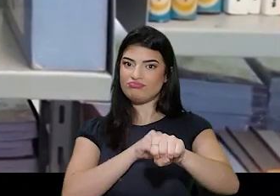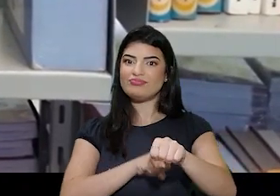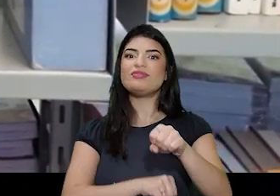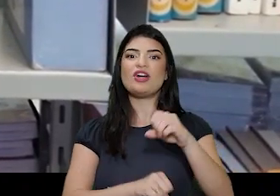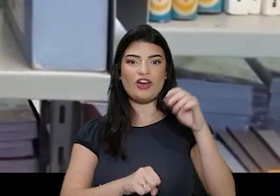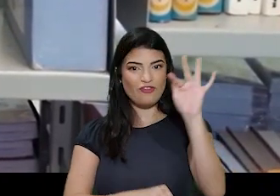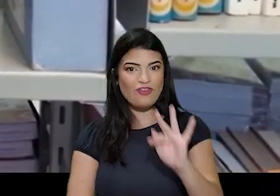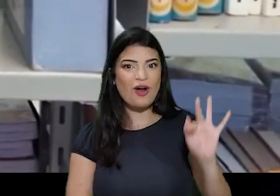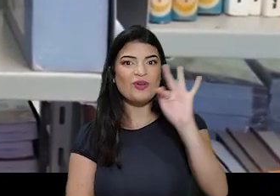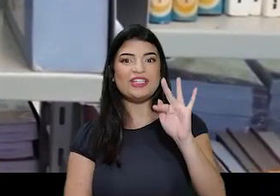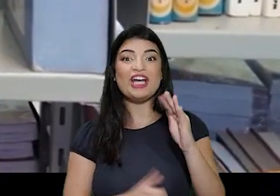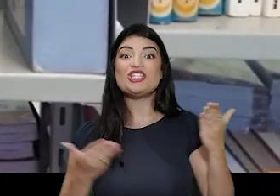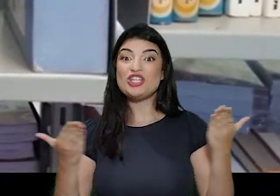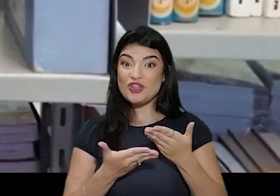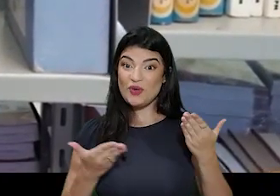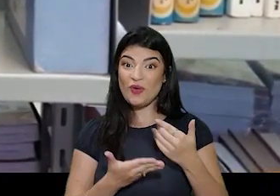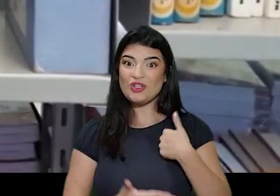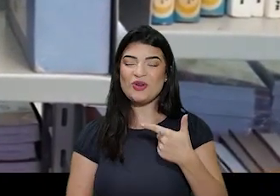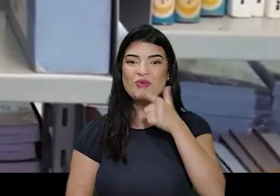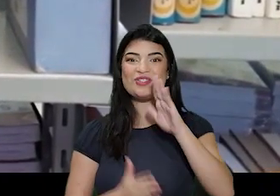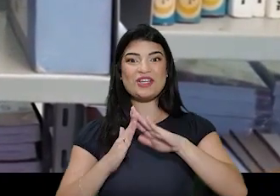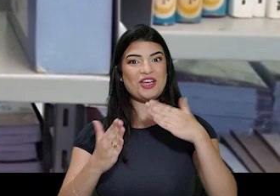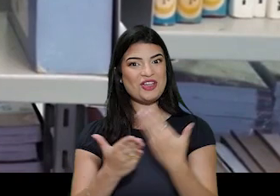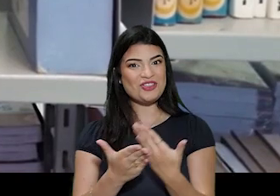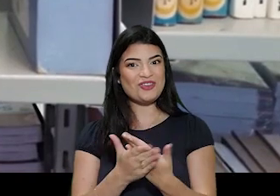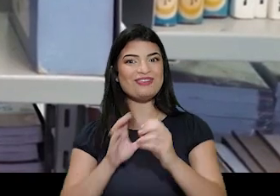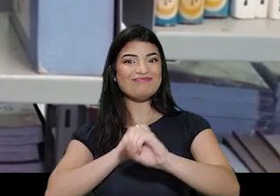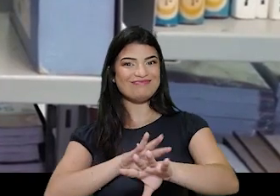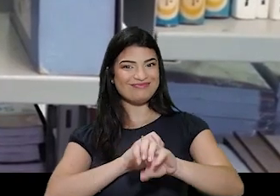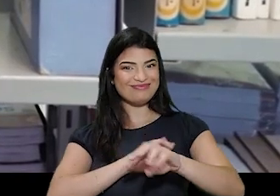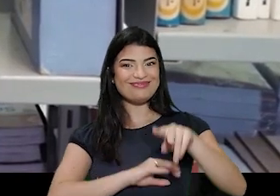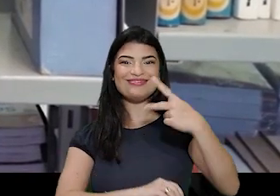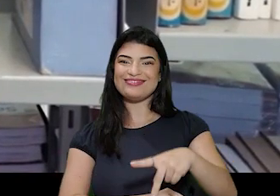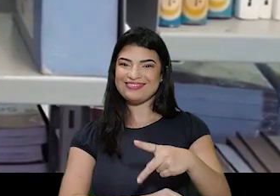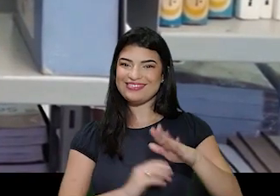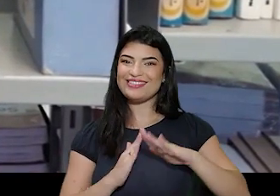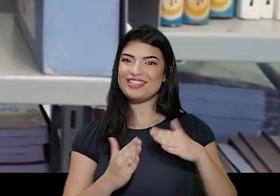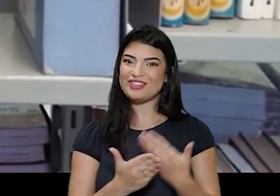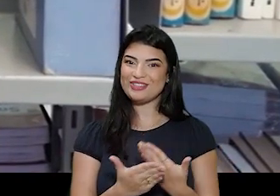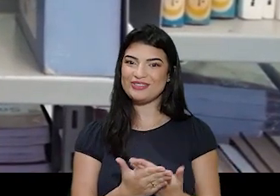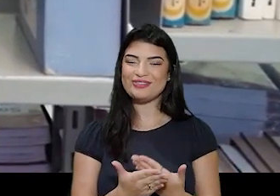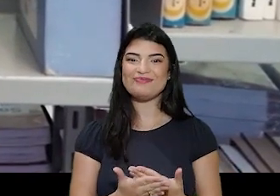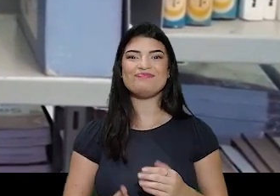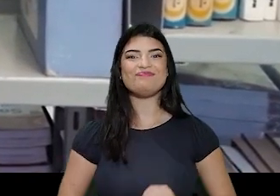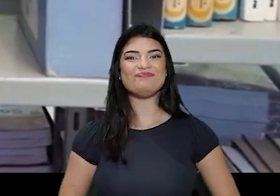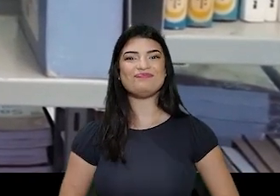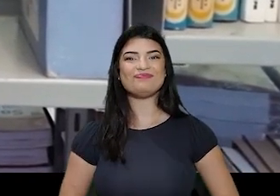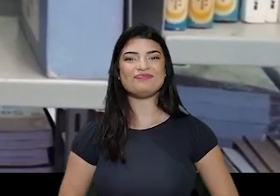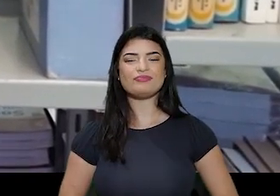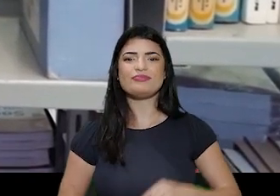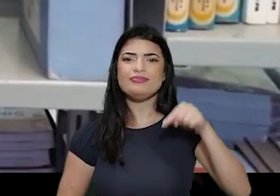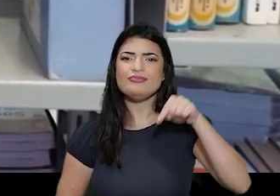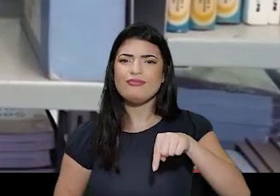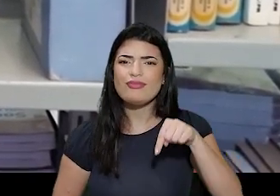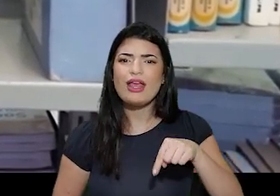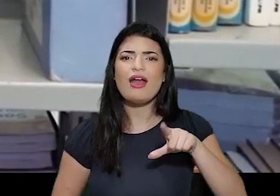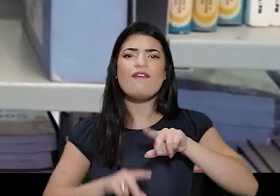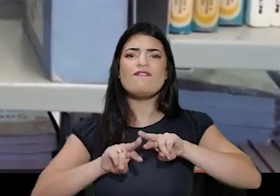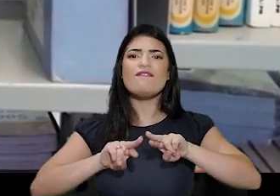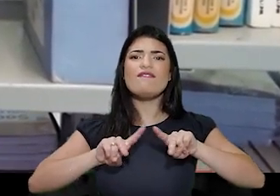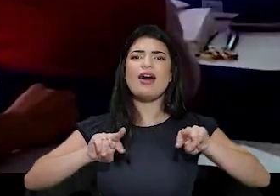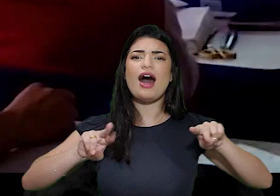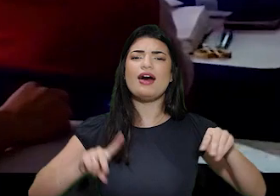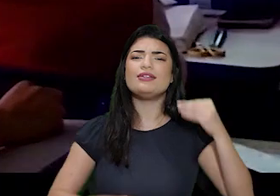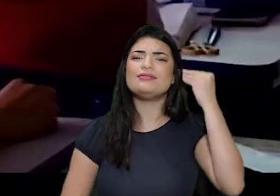em biologia e hoje eu atuo nessa escola, que é a Escola Coronel Américo Teixeira. Aqui eu vivi